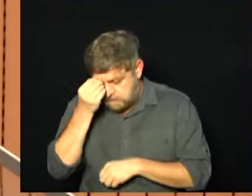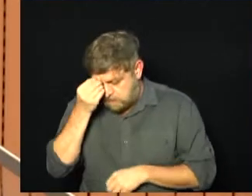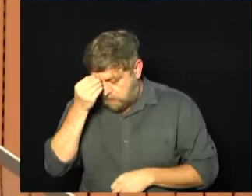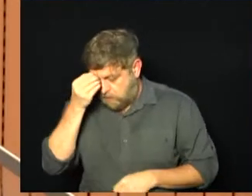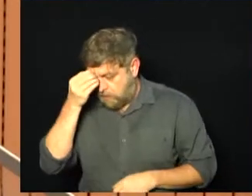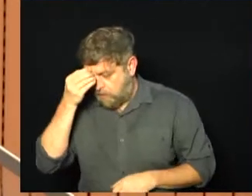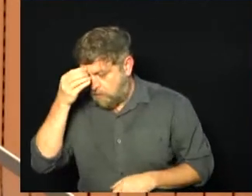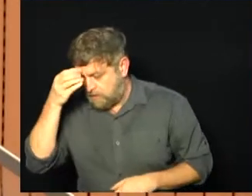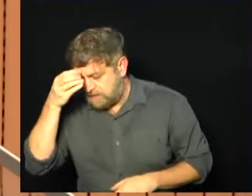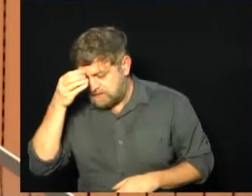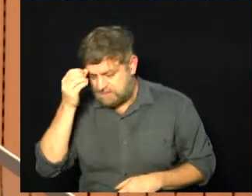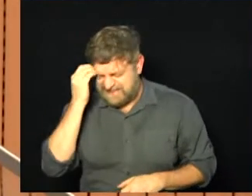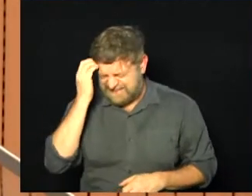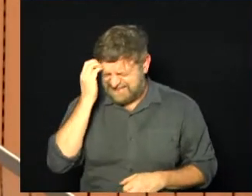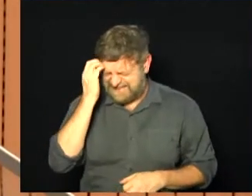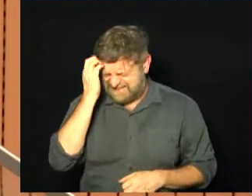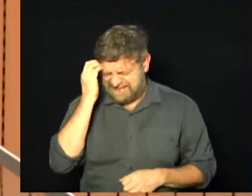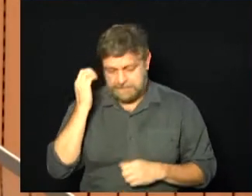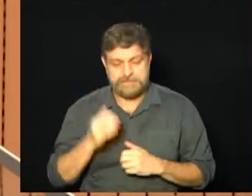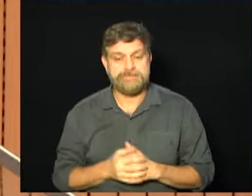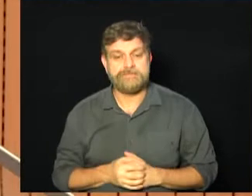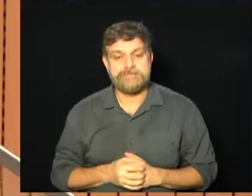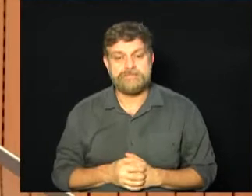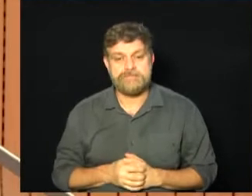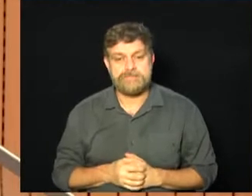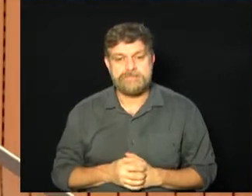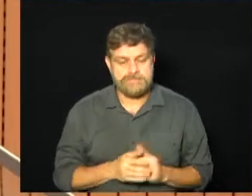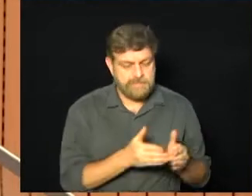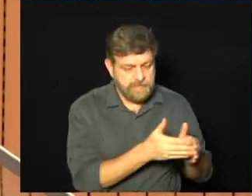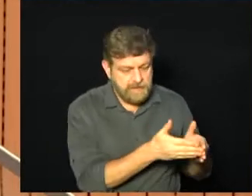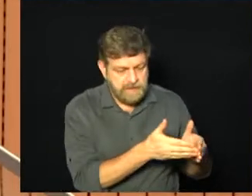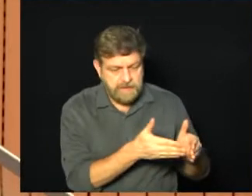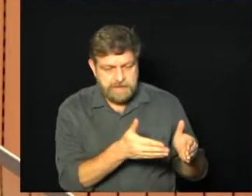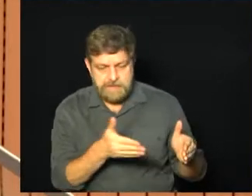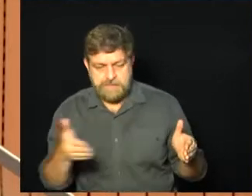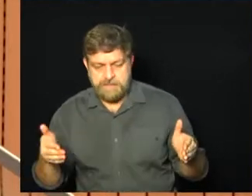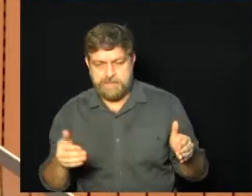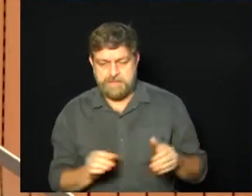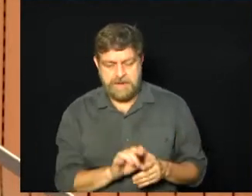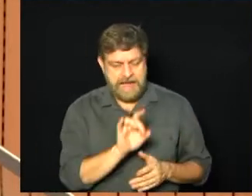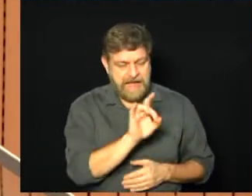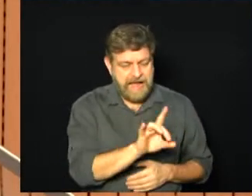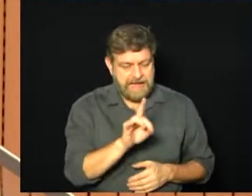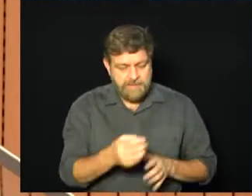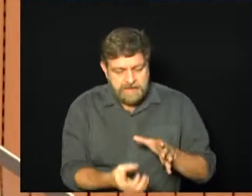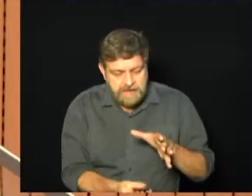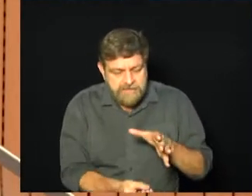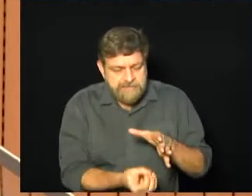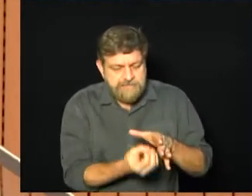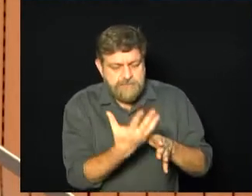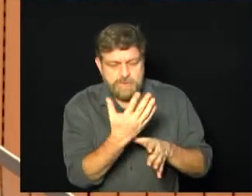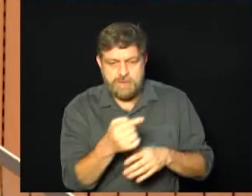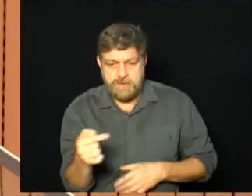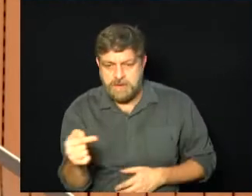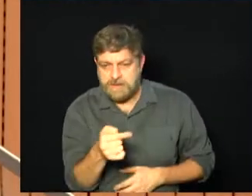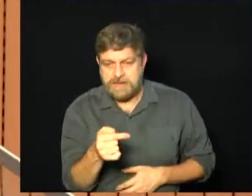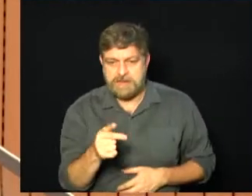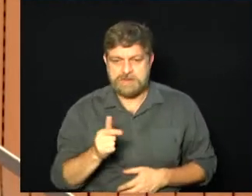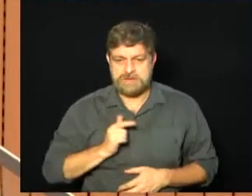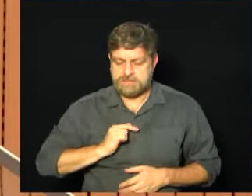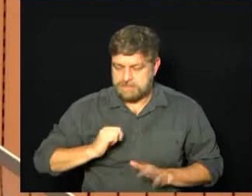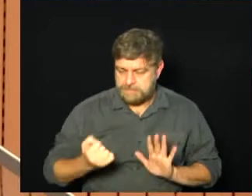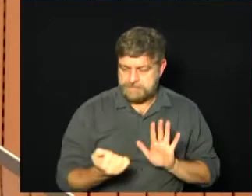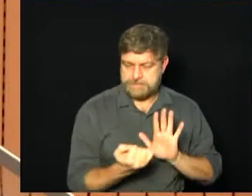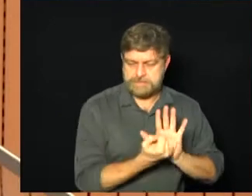saberes renovados. A jornada empreendida por aqueles fundadores, onde pontificaram